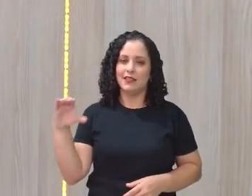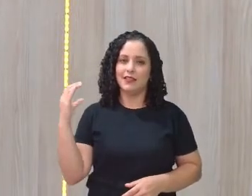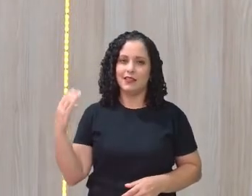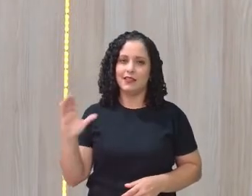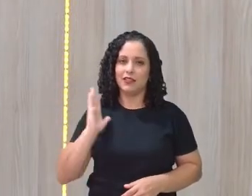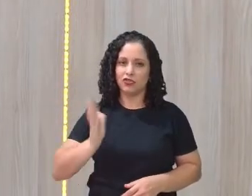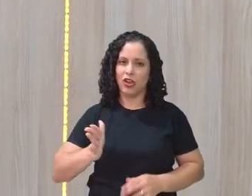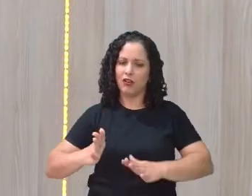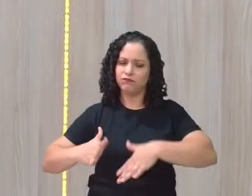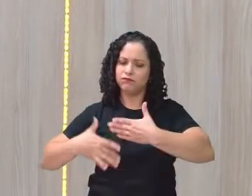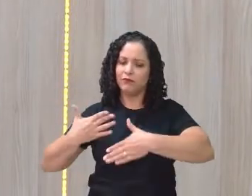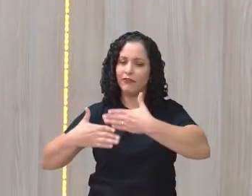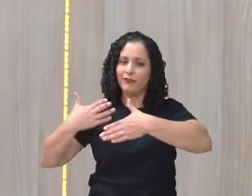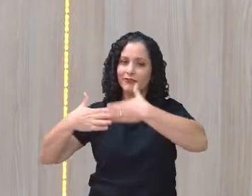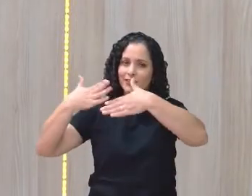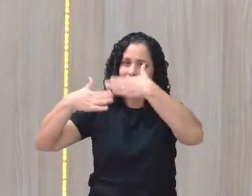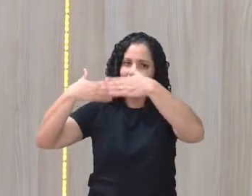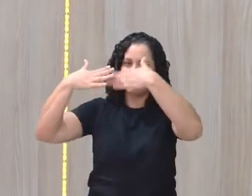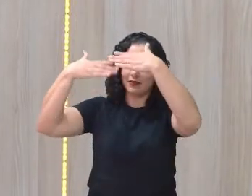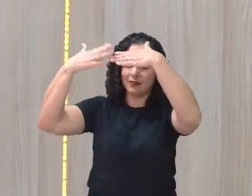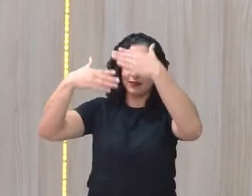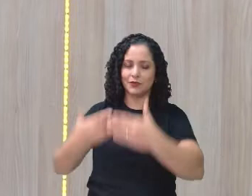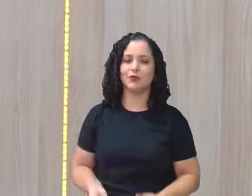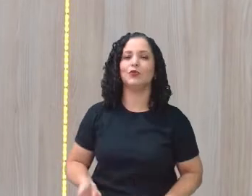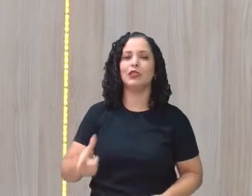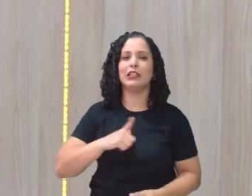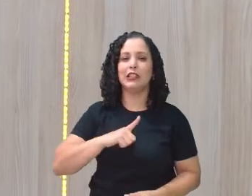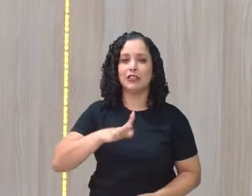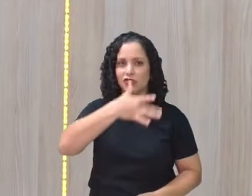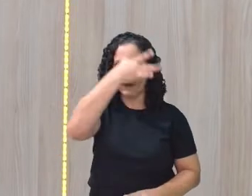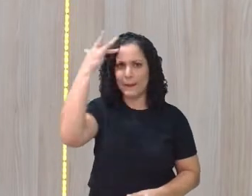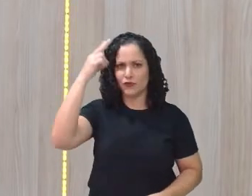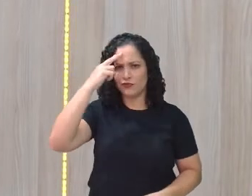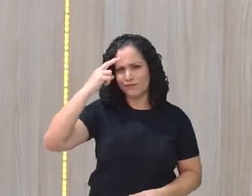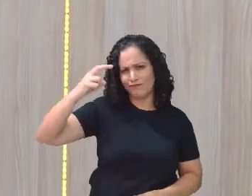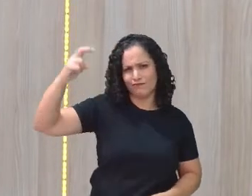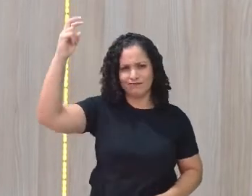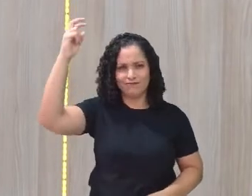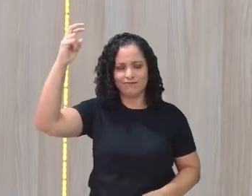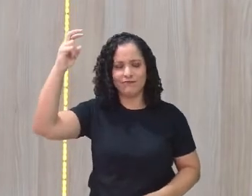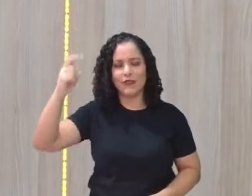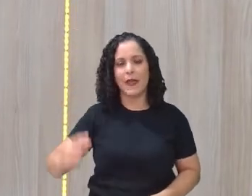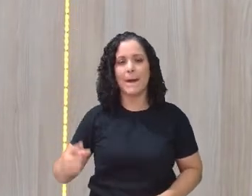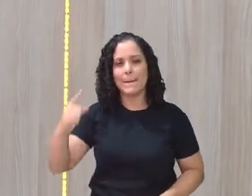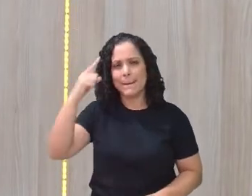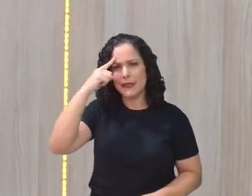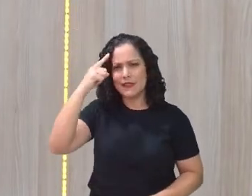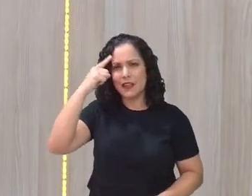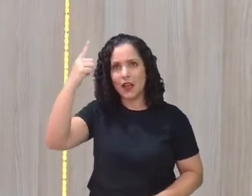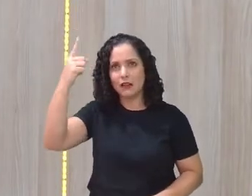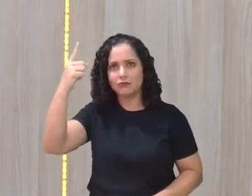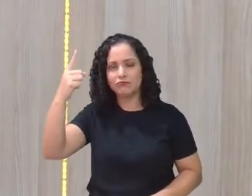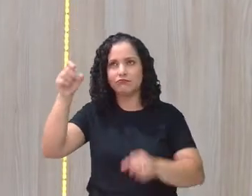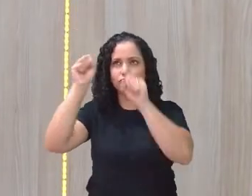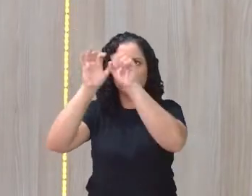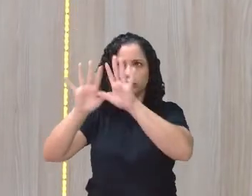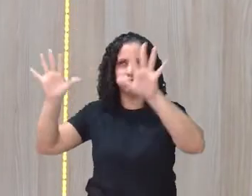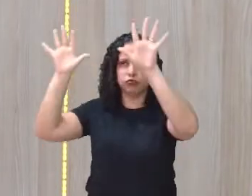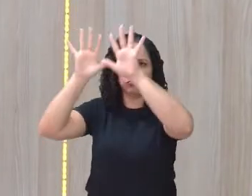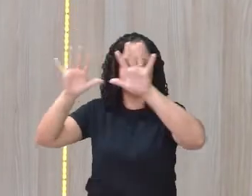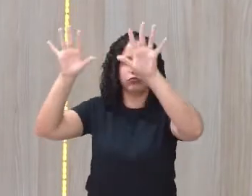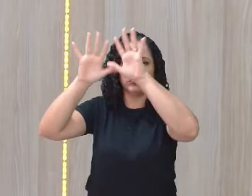essa revolução científica, onde esses pensadores pudessem, através da ciência, através